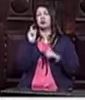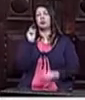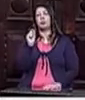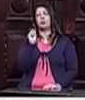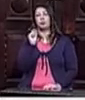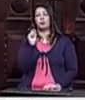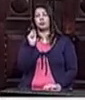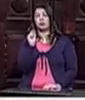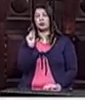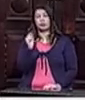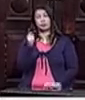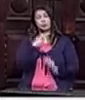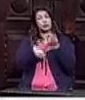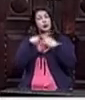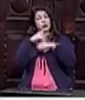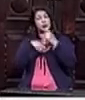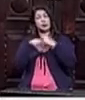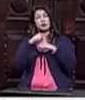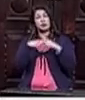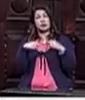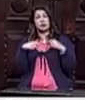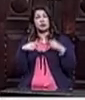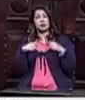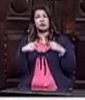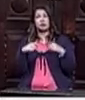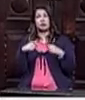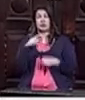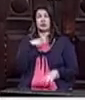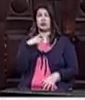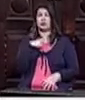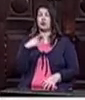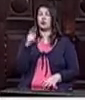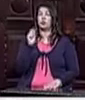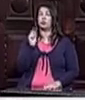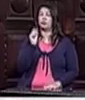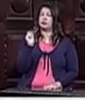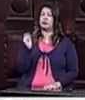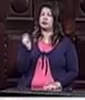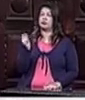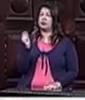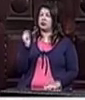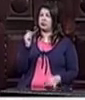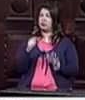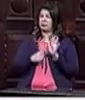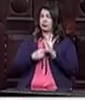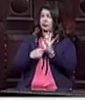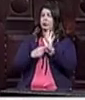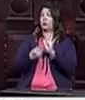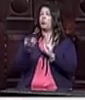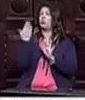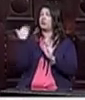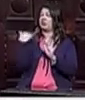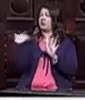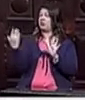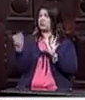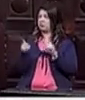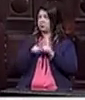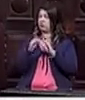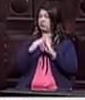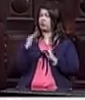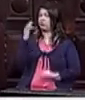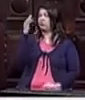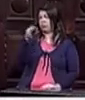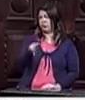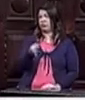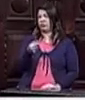quanto este orçamento cria um diagnóstico do que foi esse governo e do que será. Por mais que o que será